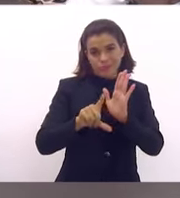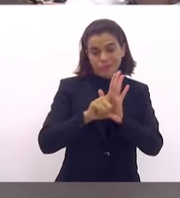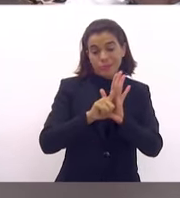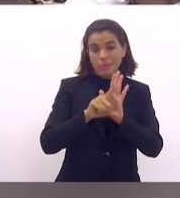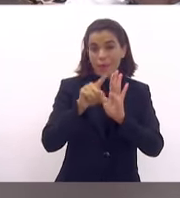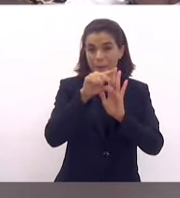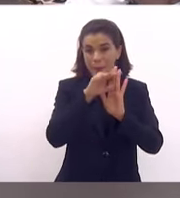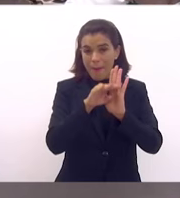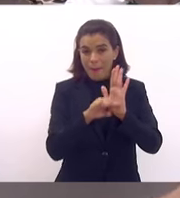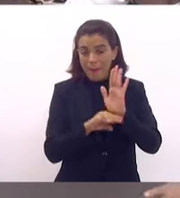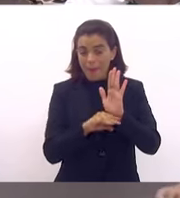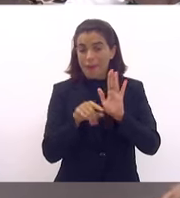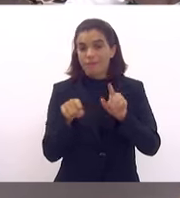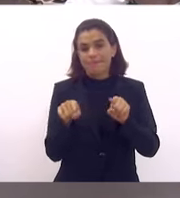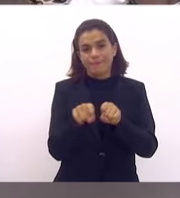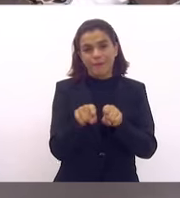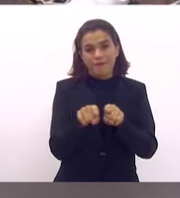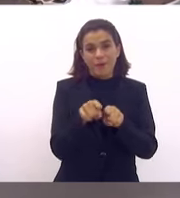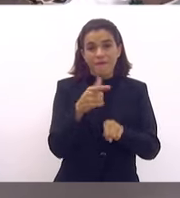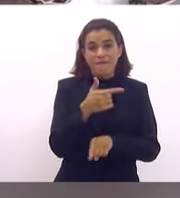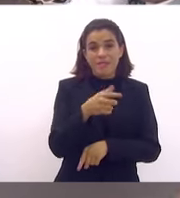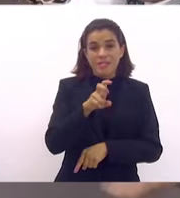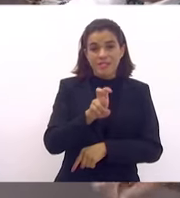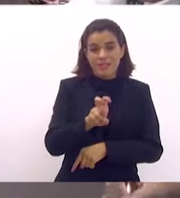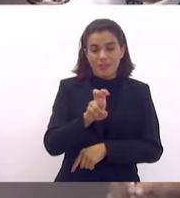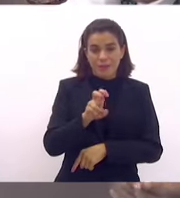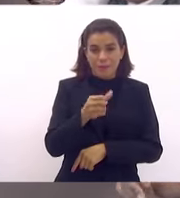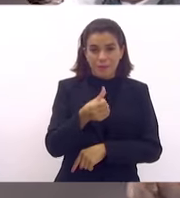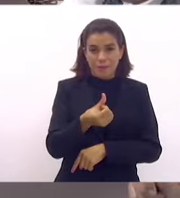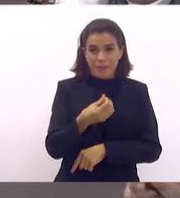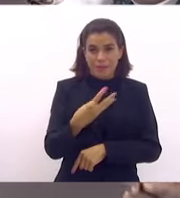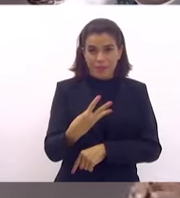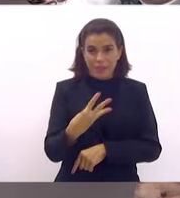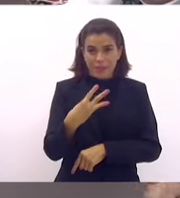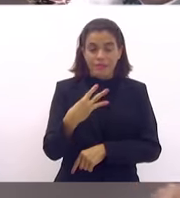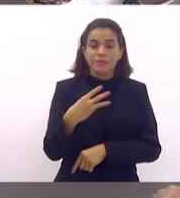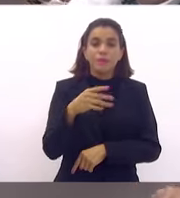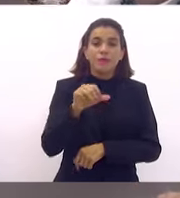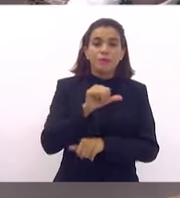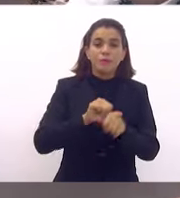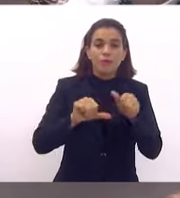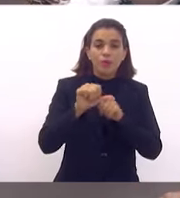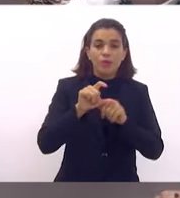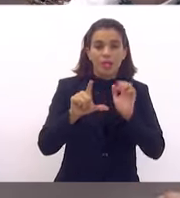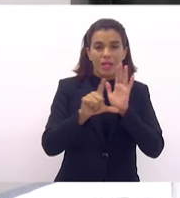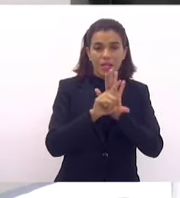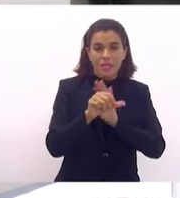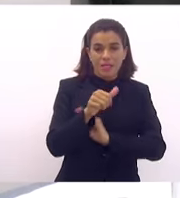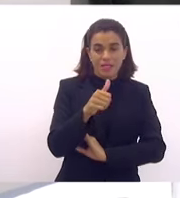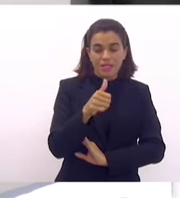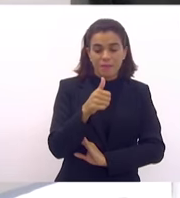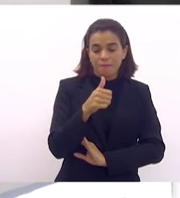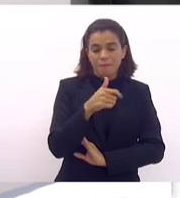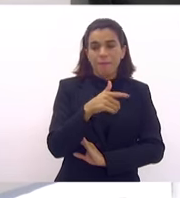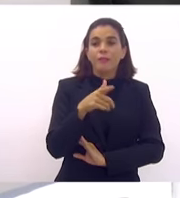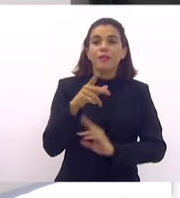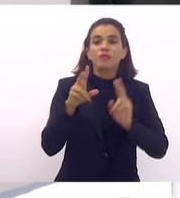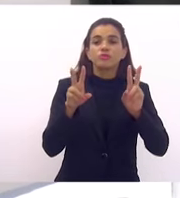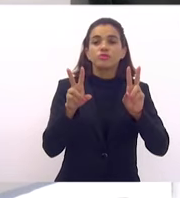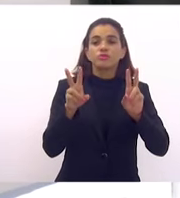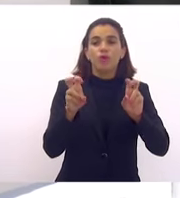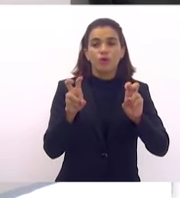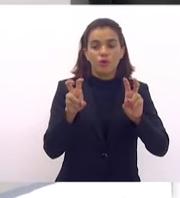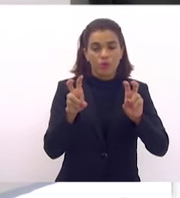Canella, é o 256 de 23, de autoria do deputado Canella, que altera a Lei 4.617, de 11 de outubro de